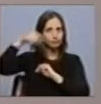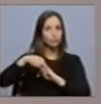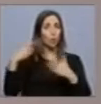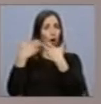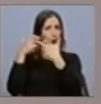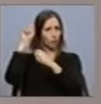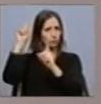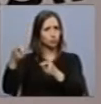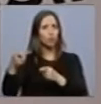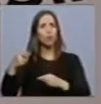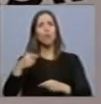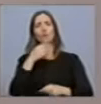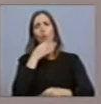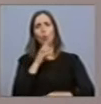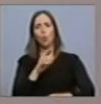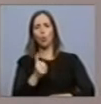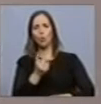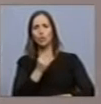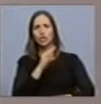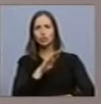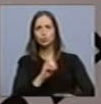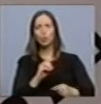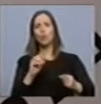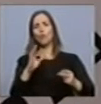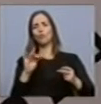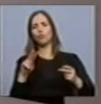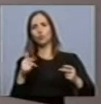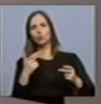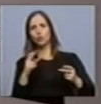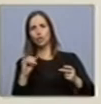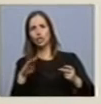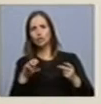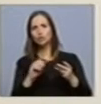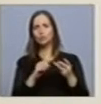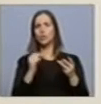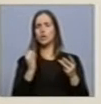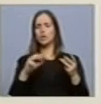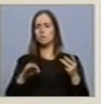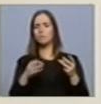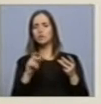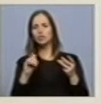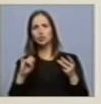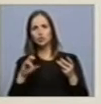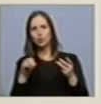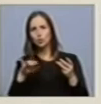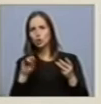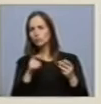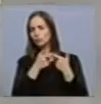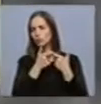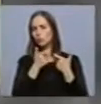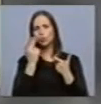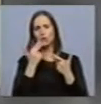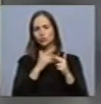Percorreu o cubismo, futurismo, expressionismo, impressionismo e teve outras luas. Regressou a